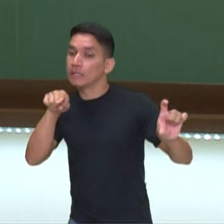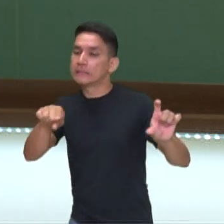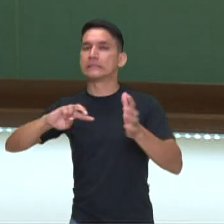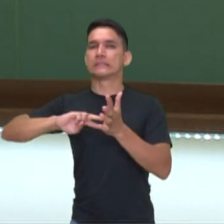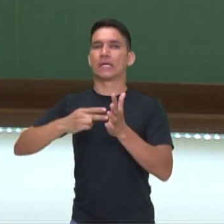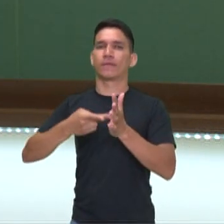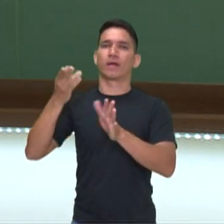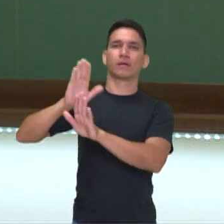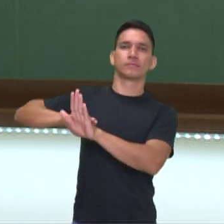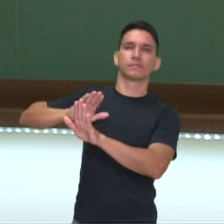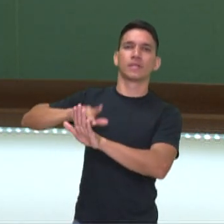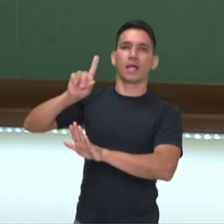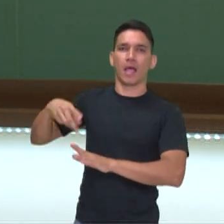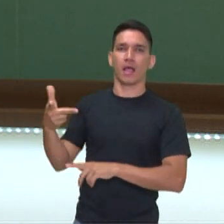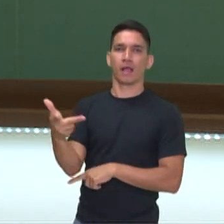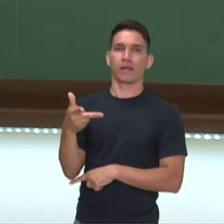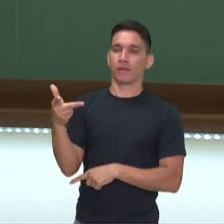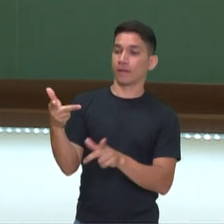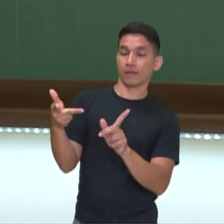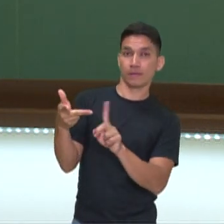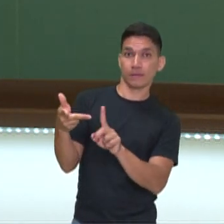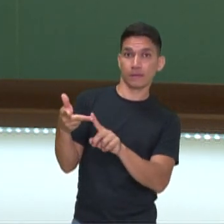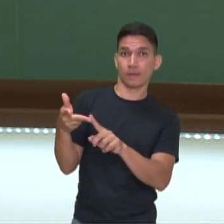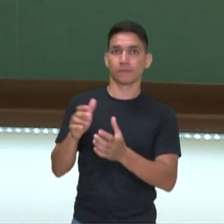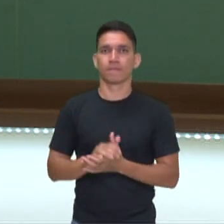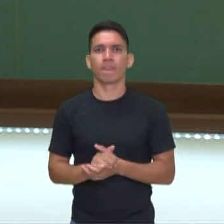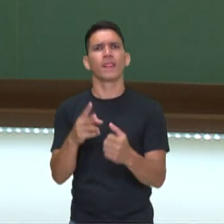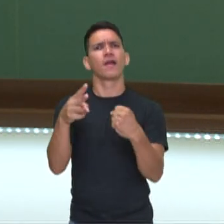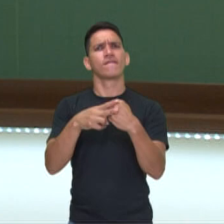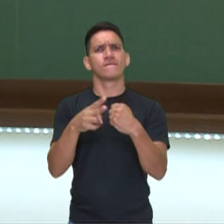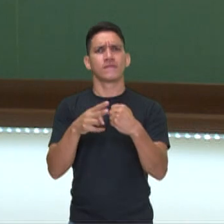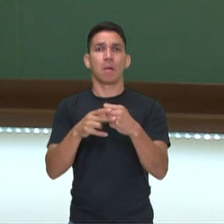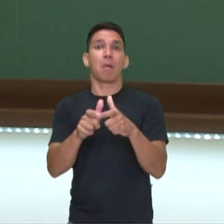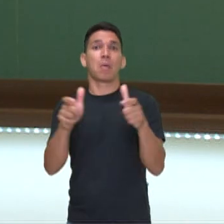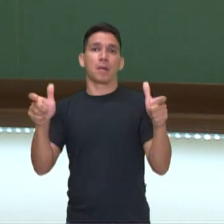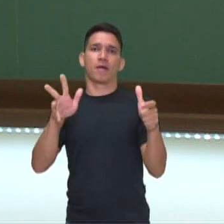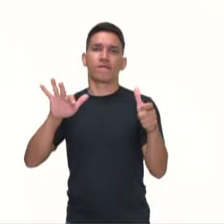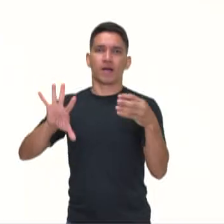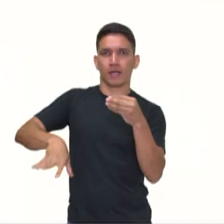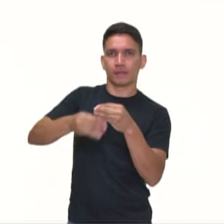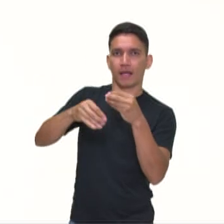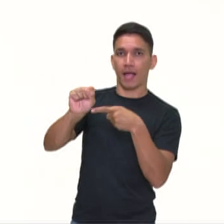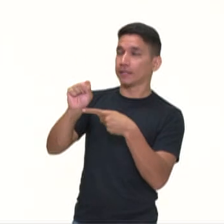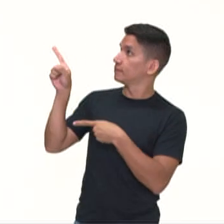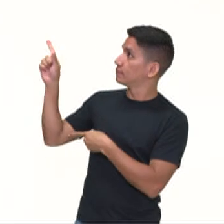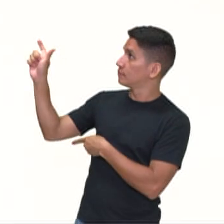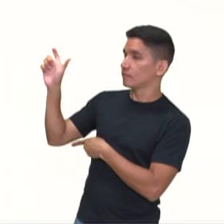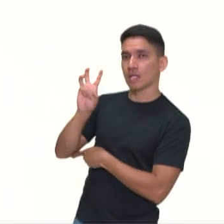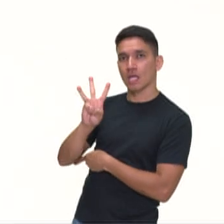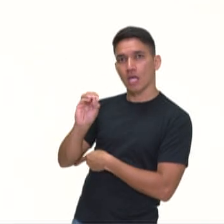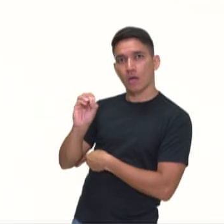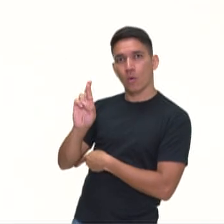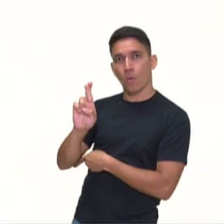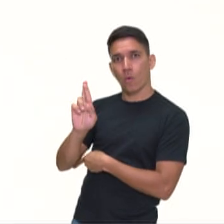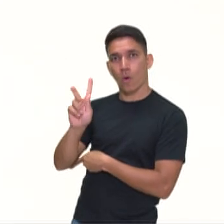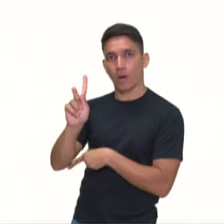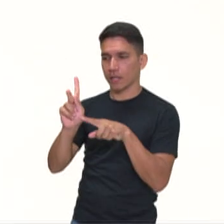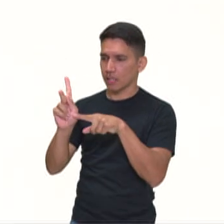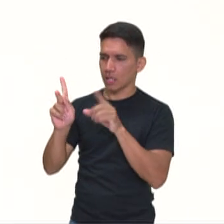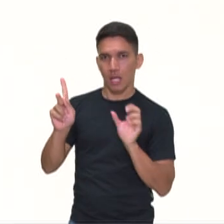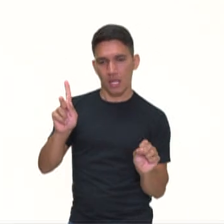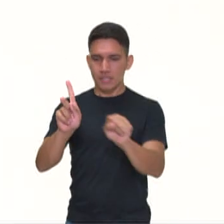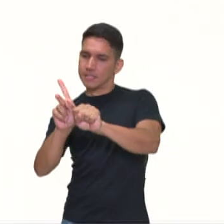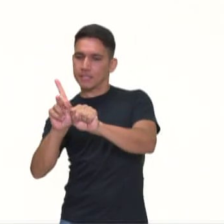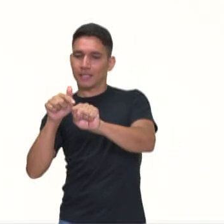pessoa. Os verbos, a sua maioria, eles vão receber um S. Então, work, works, love, loves,